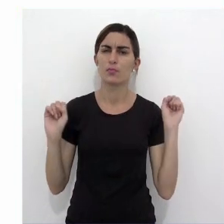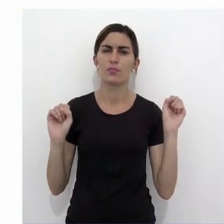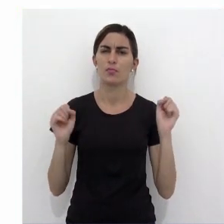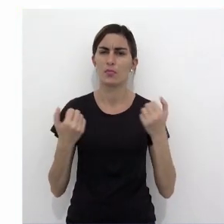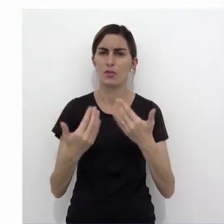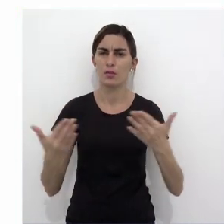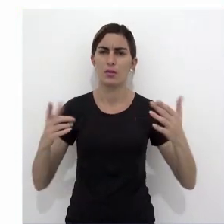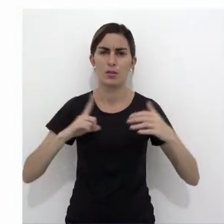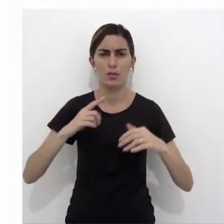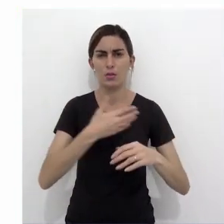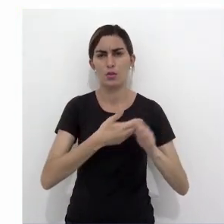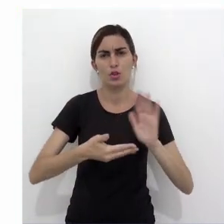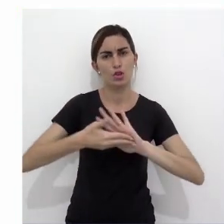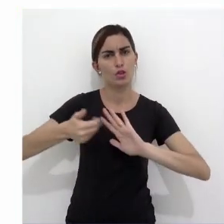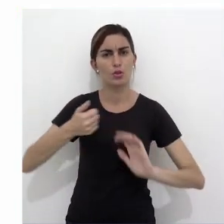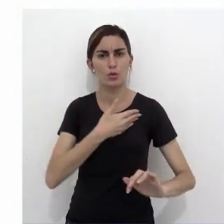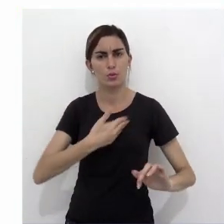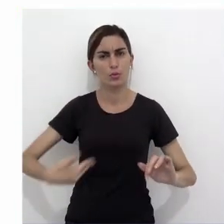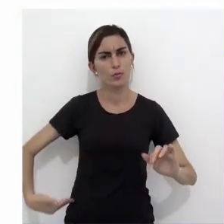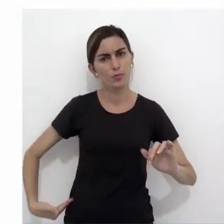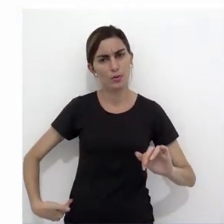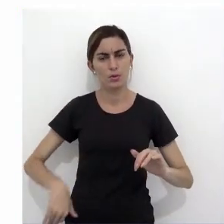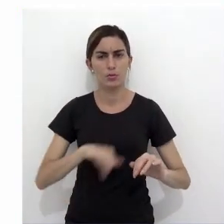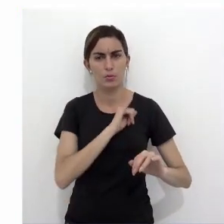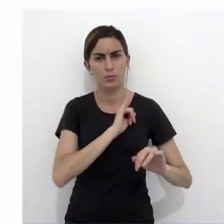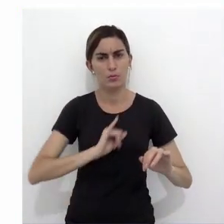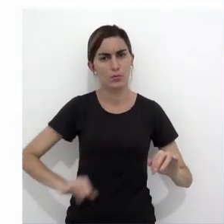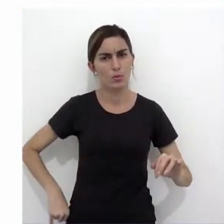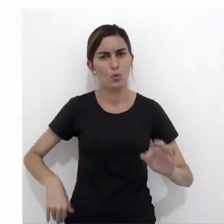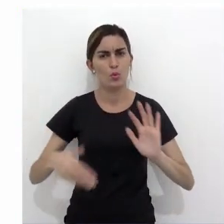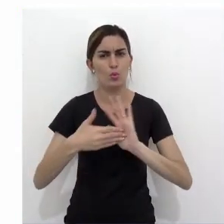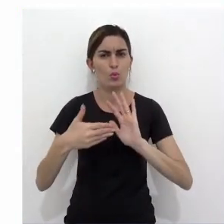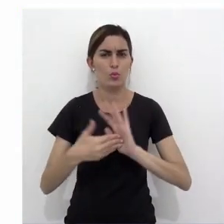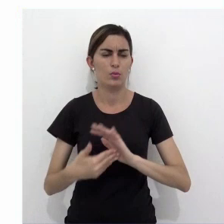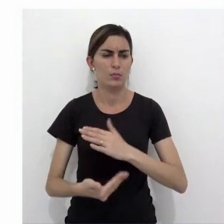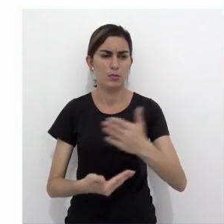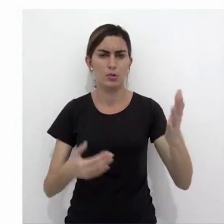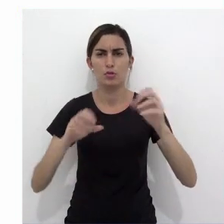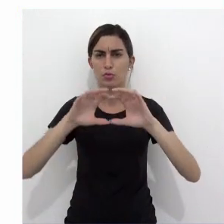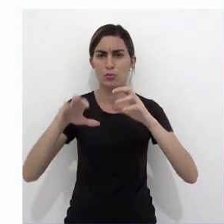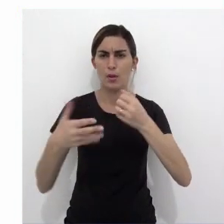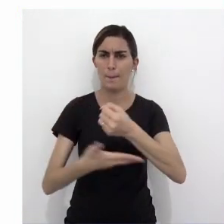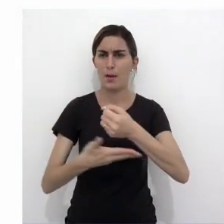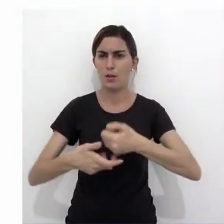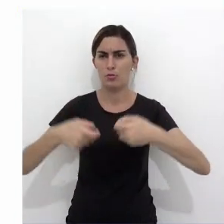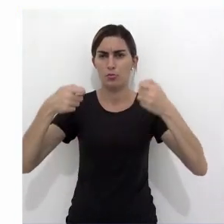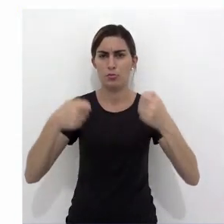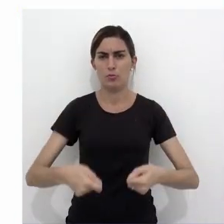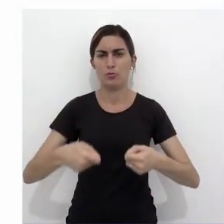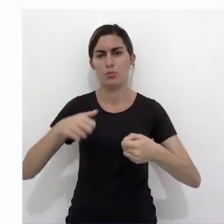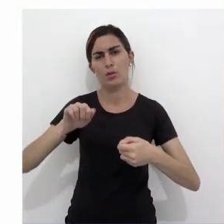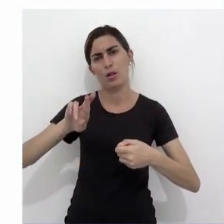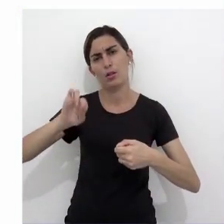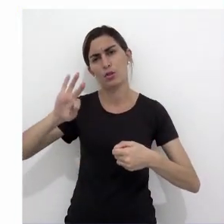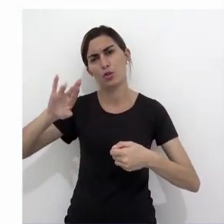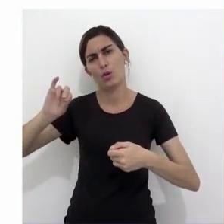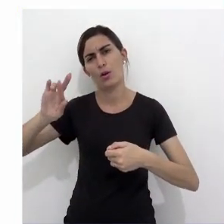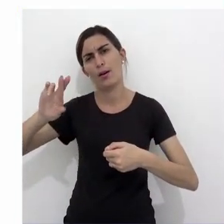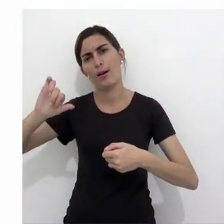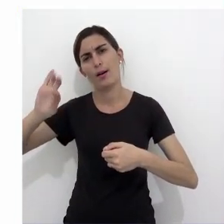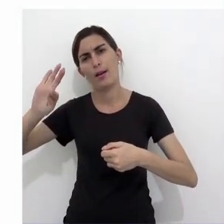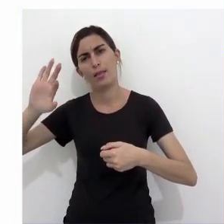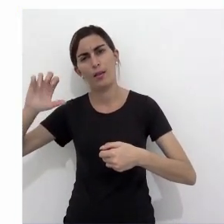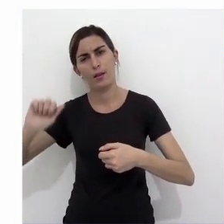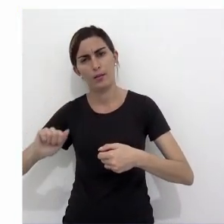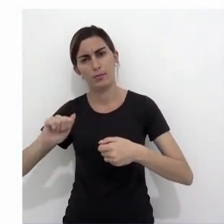escravidão retira do governo imperial sua última base de sustentação aristocrática tradicional.